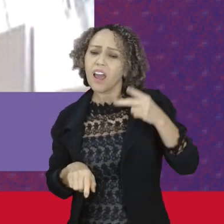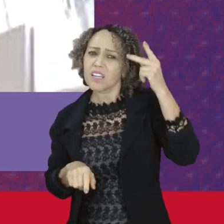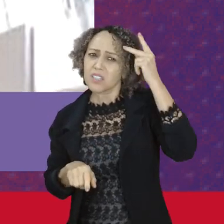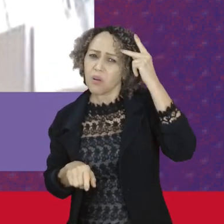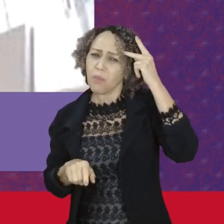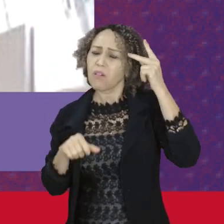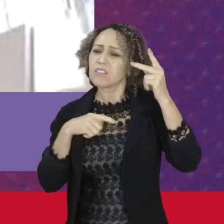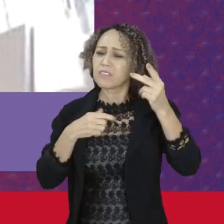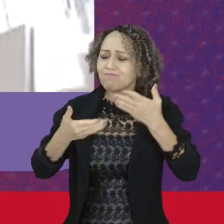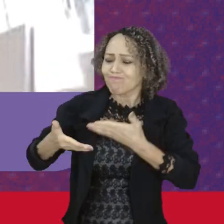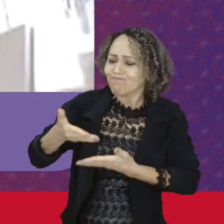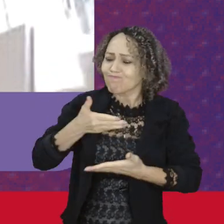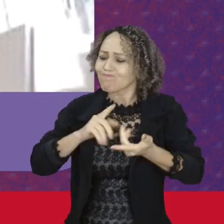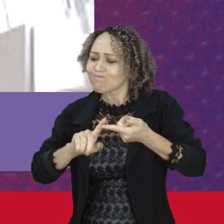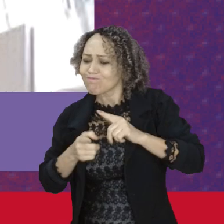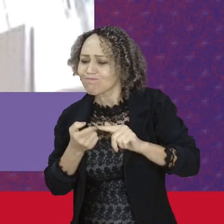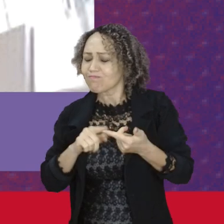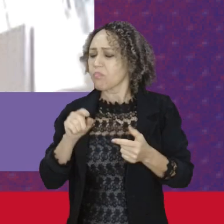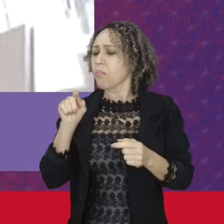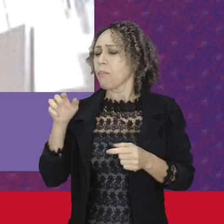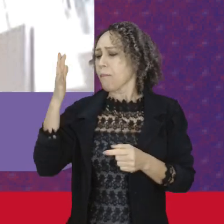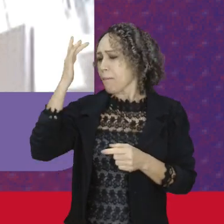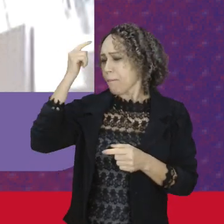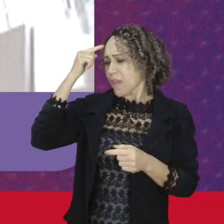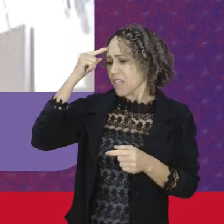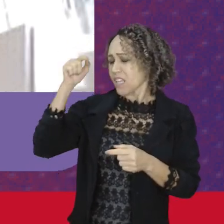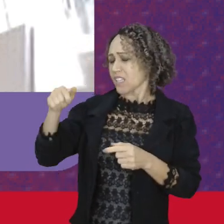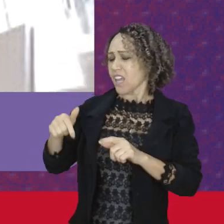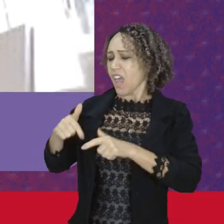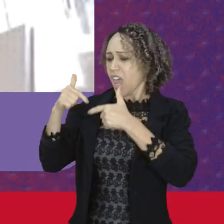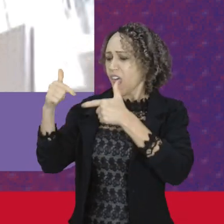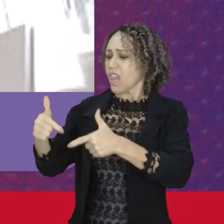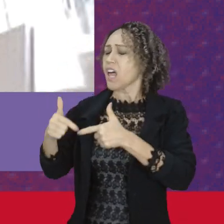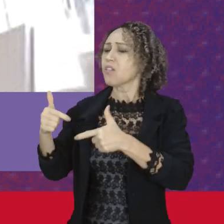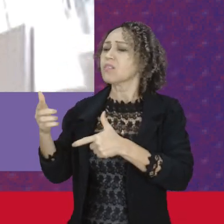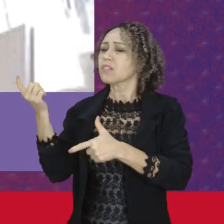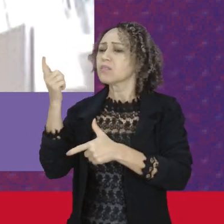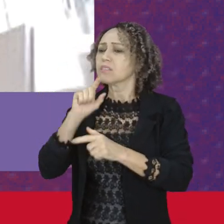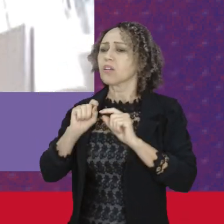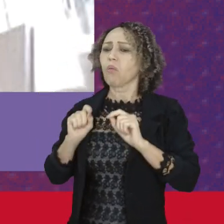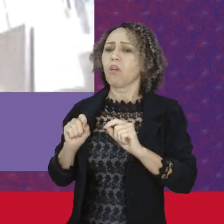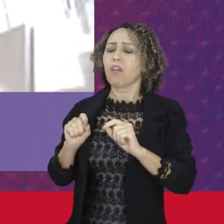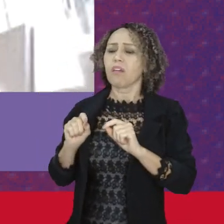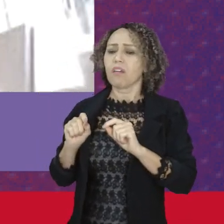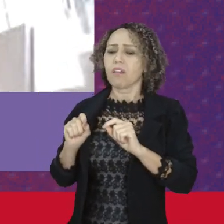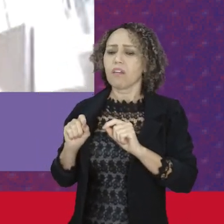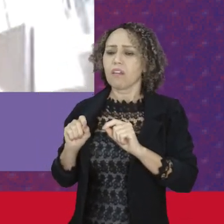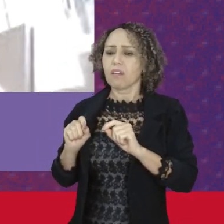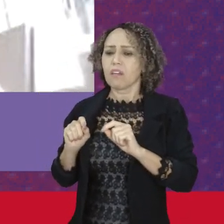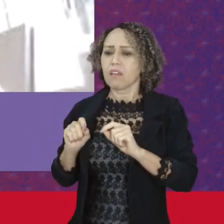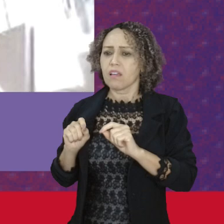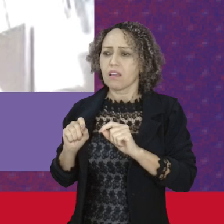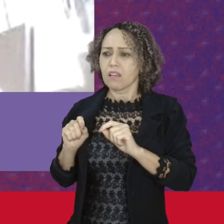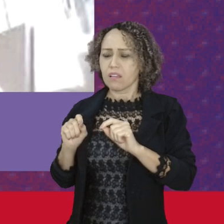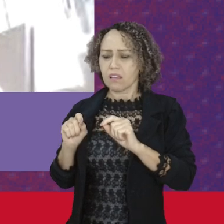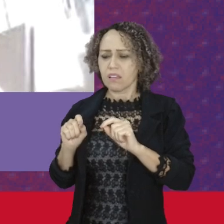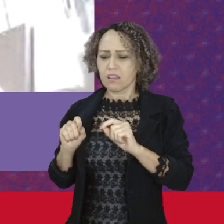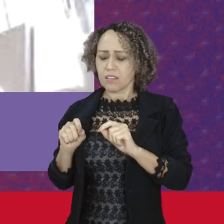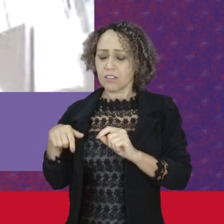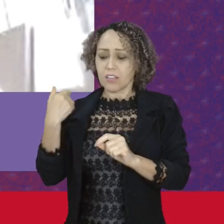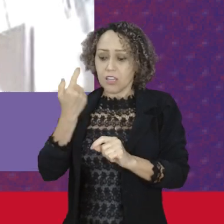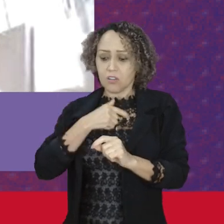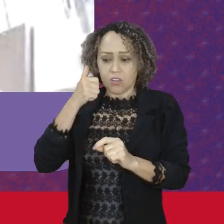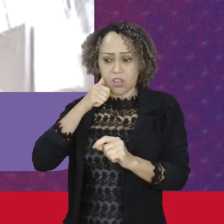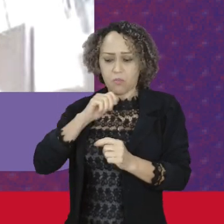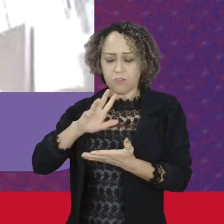articulação, pensando que essa luta, né, depois vai levar na história da nossa resistência